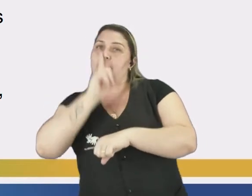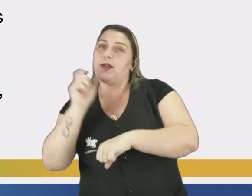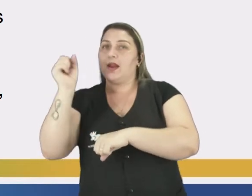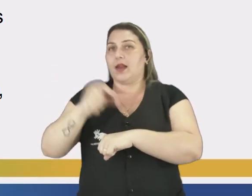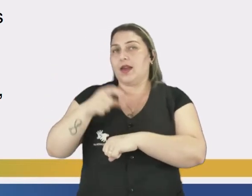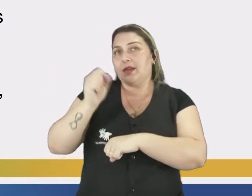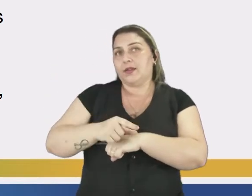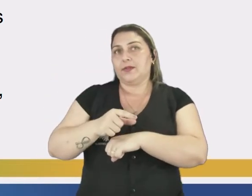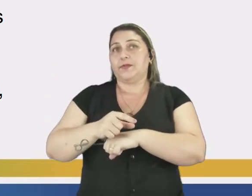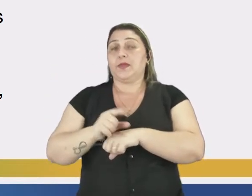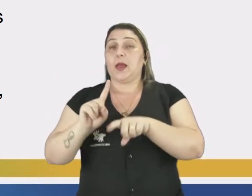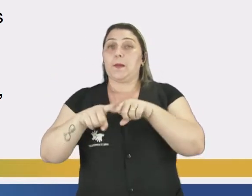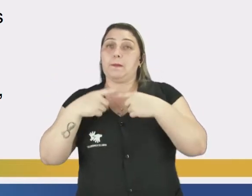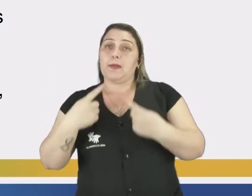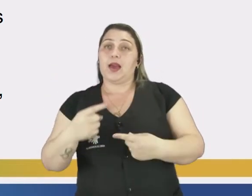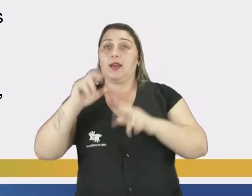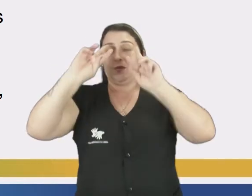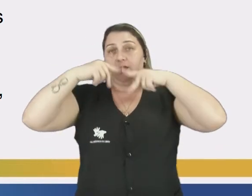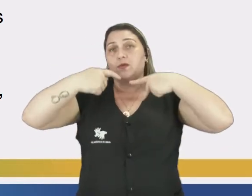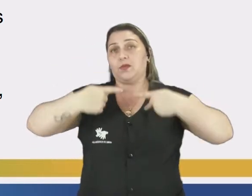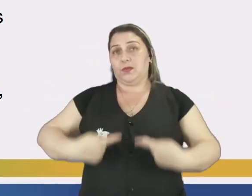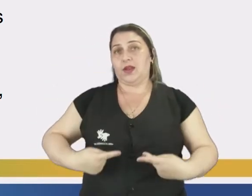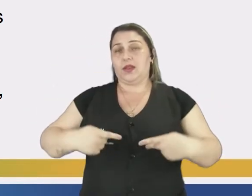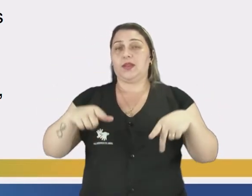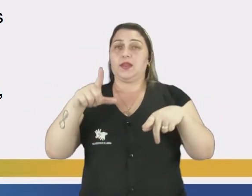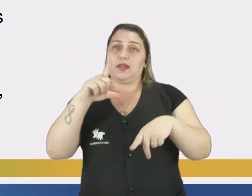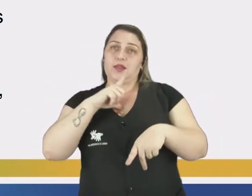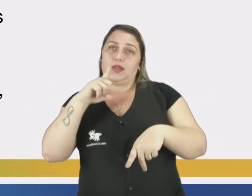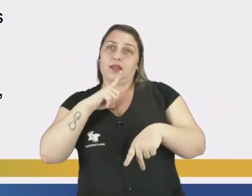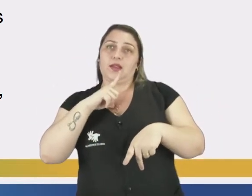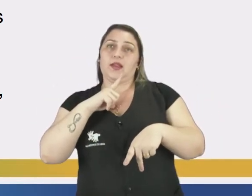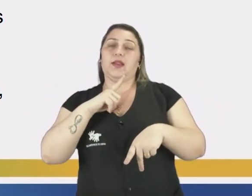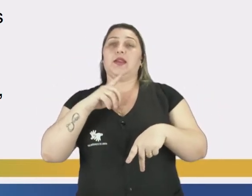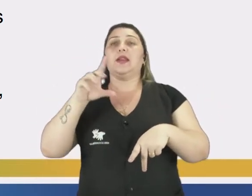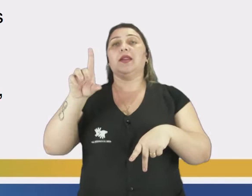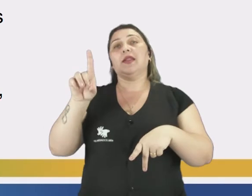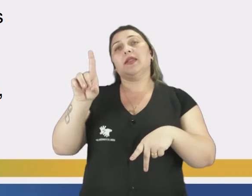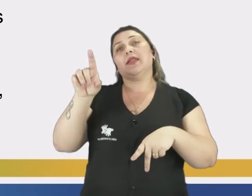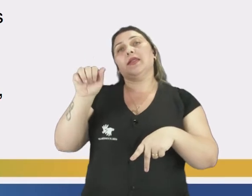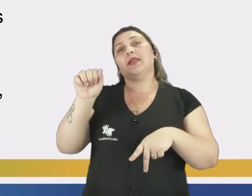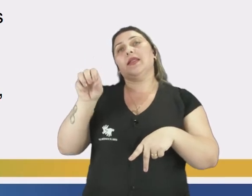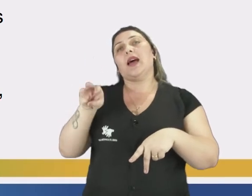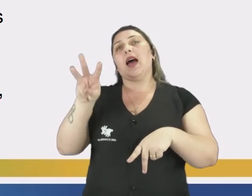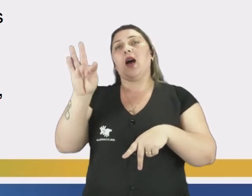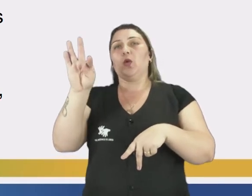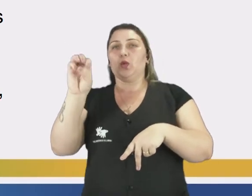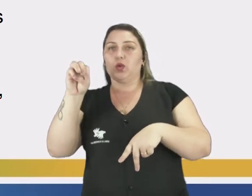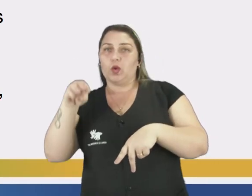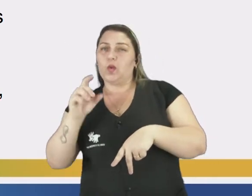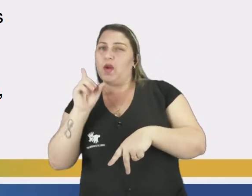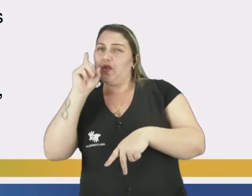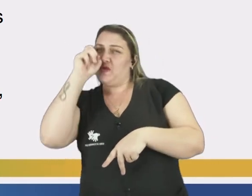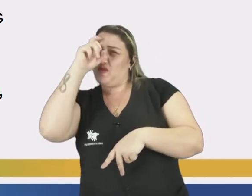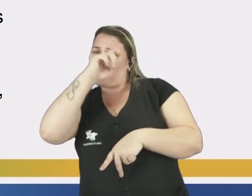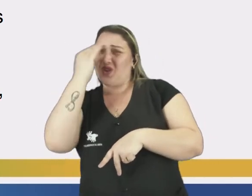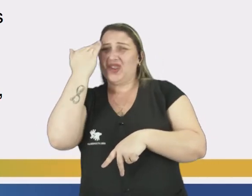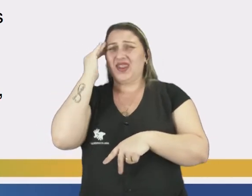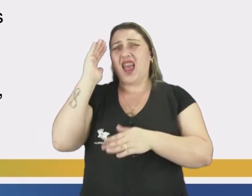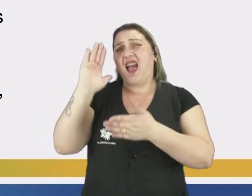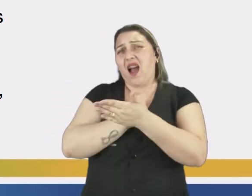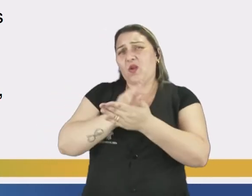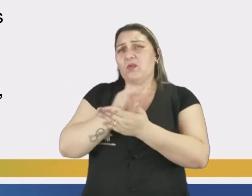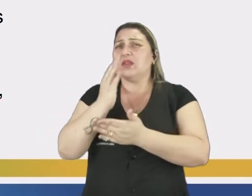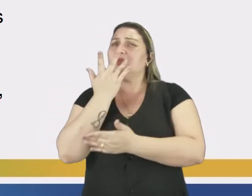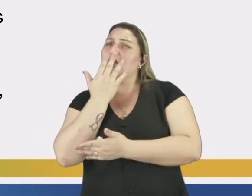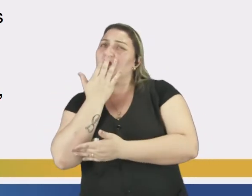azul. Mesmo entre os humanos, aí tem a questão do daltonismo, são algumas variações e uma dificuldade de interpretar algumas